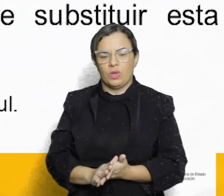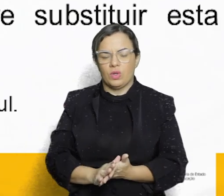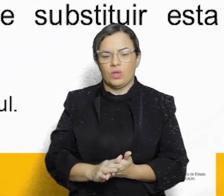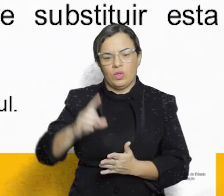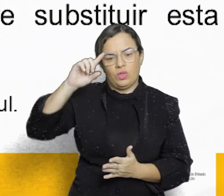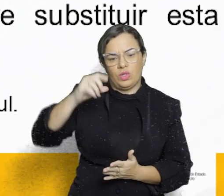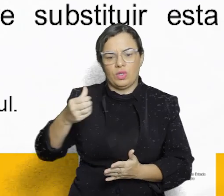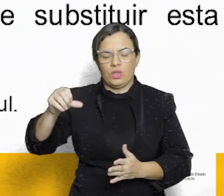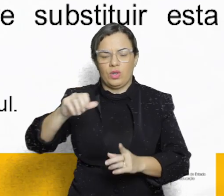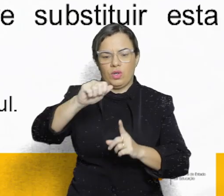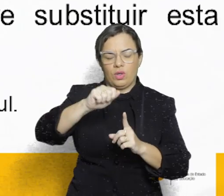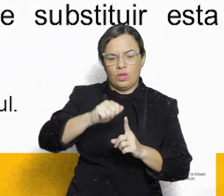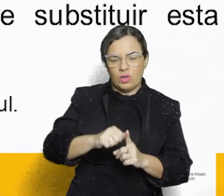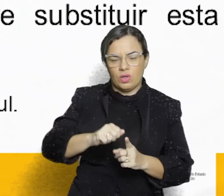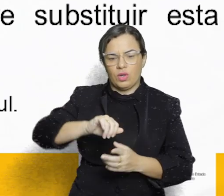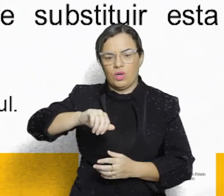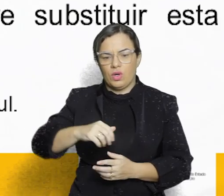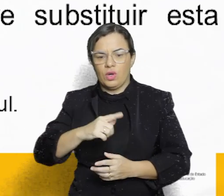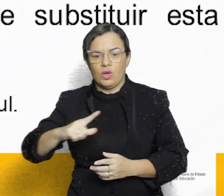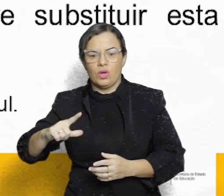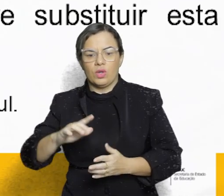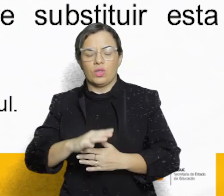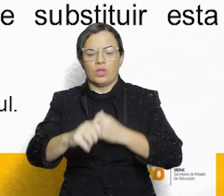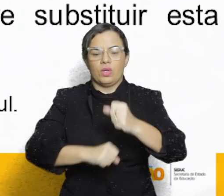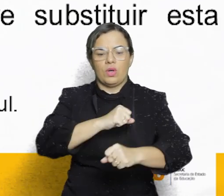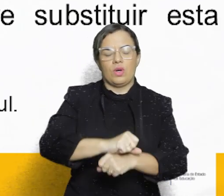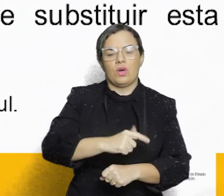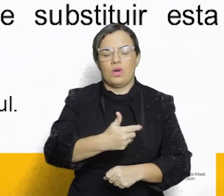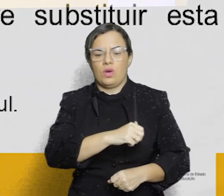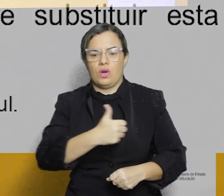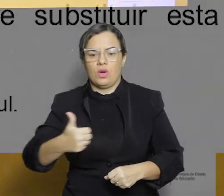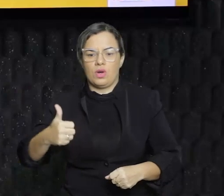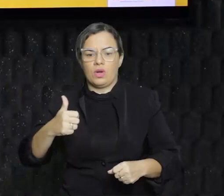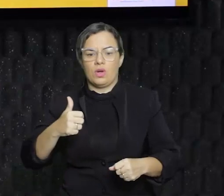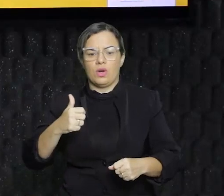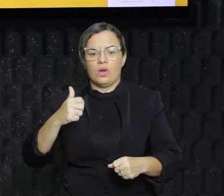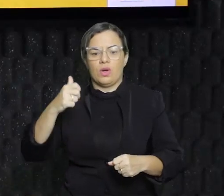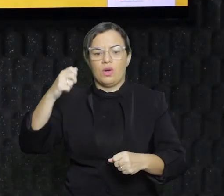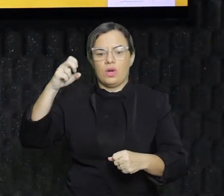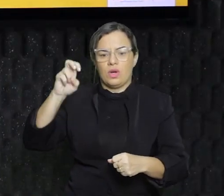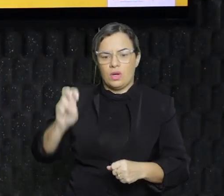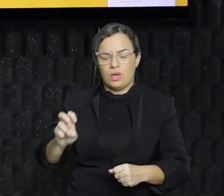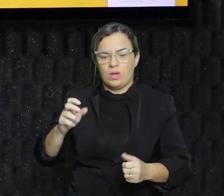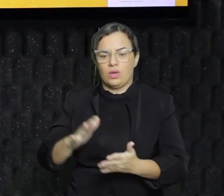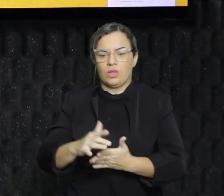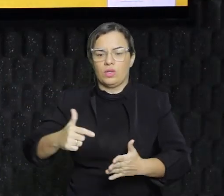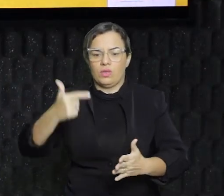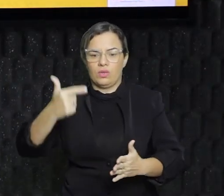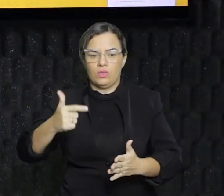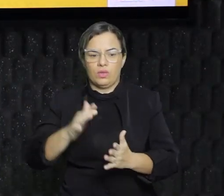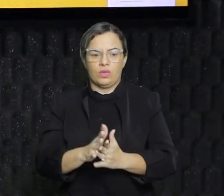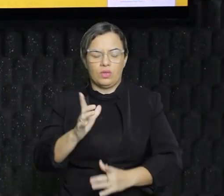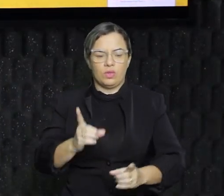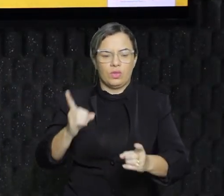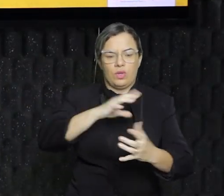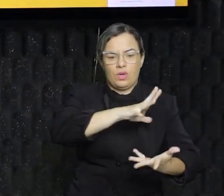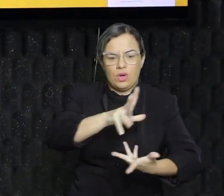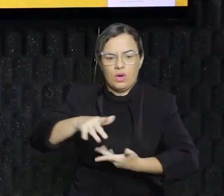dos movimentos populares em Santa Cruz de la Sierra, né, na Bolívia. Segundo ele,